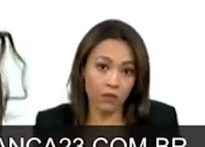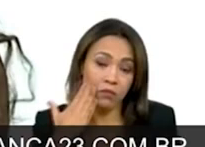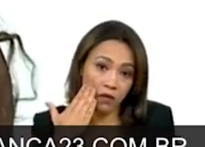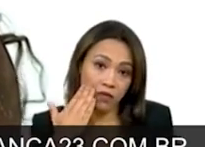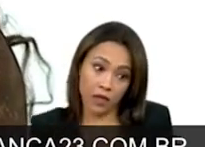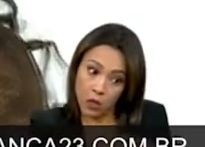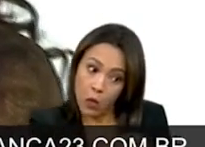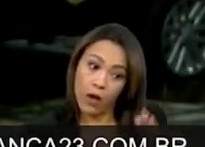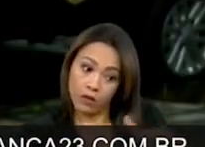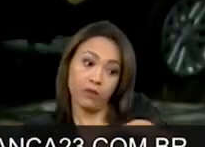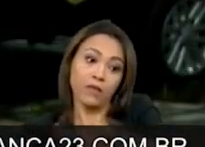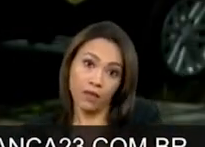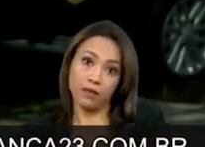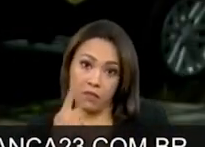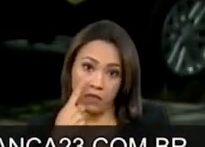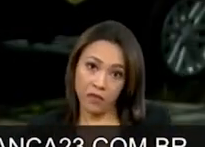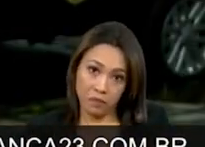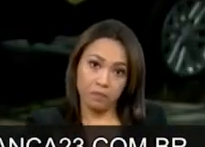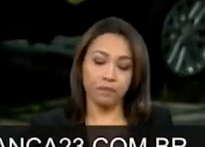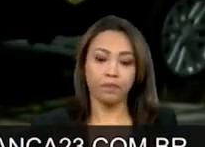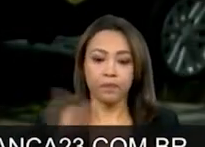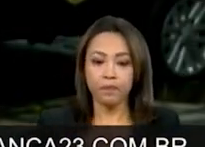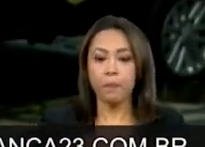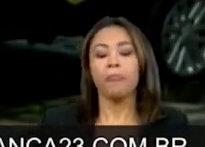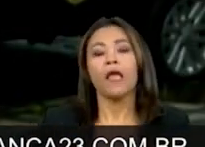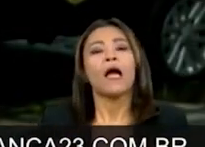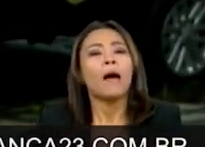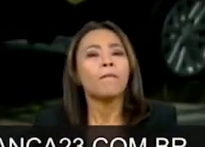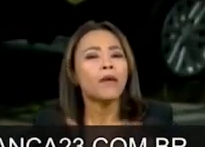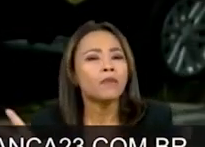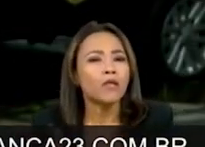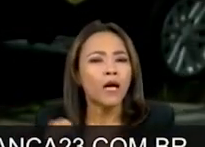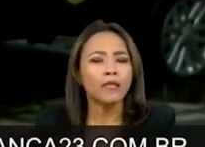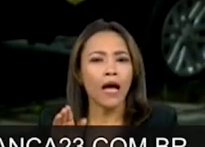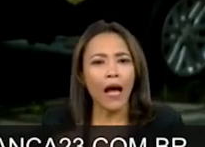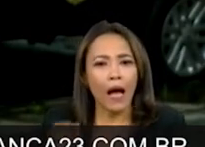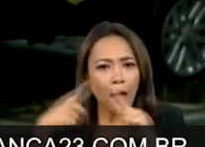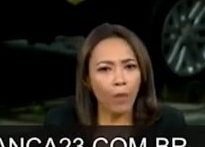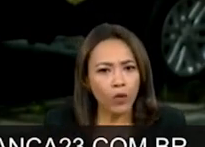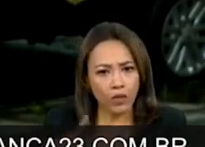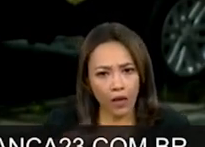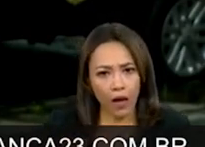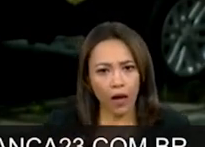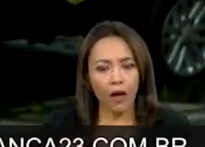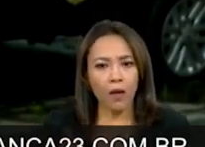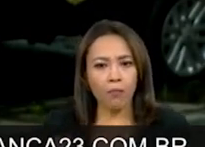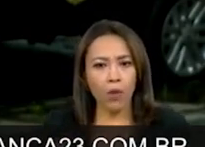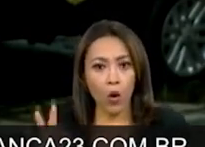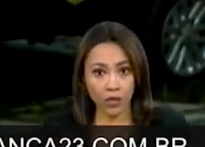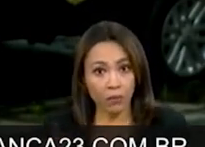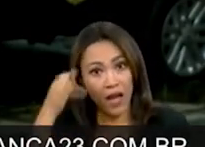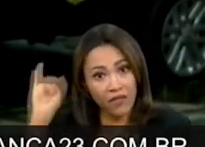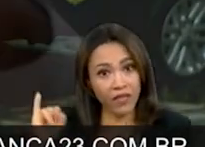uma possibilidade. A regulamentação das apostas também visa enfrentar as tentativas de manipulação